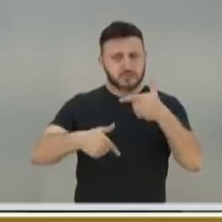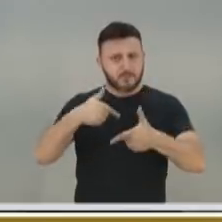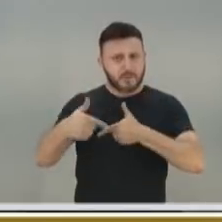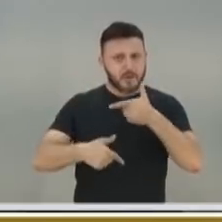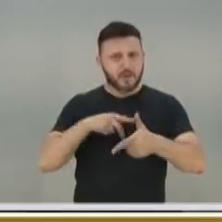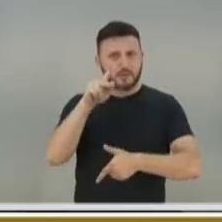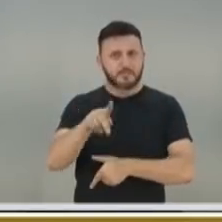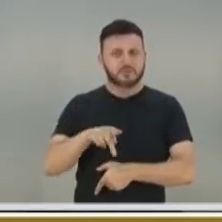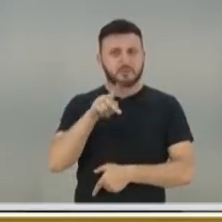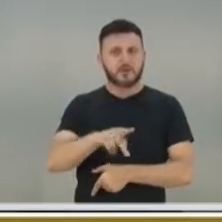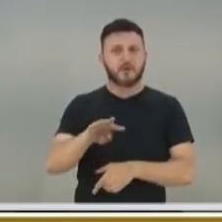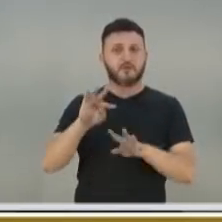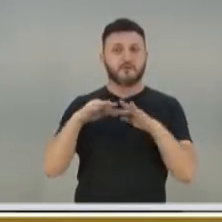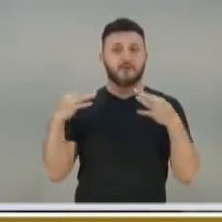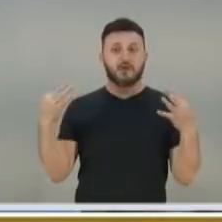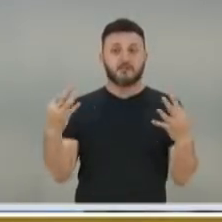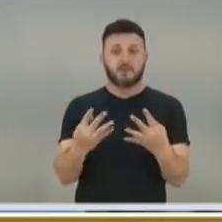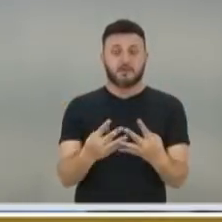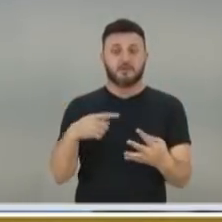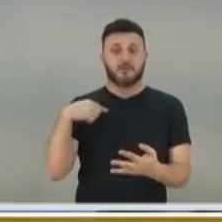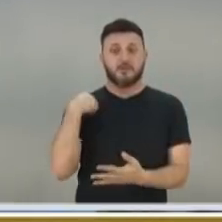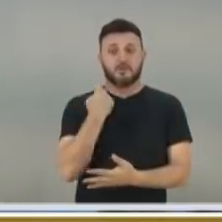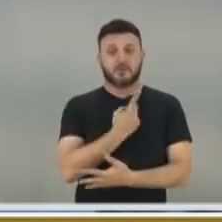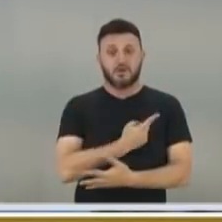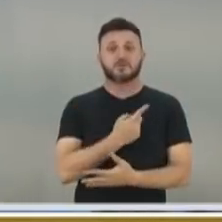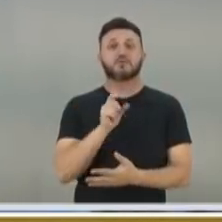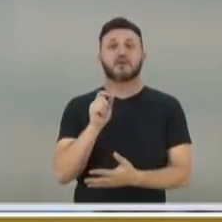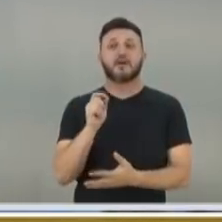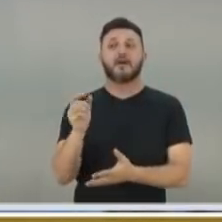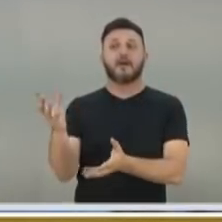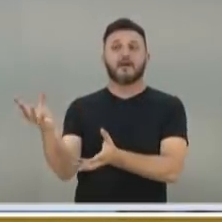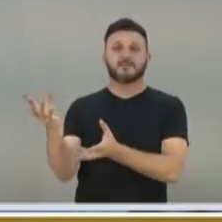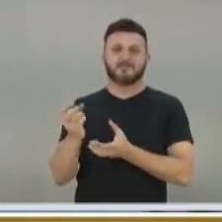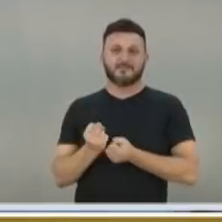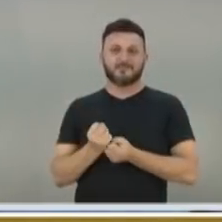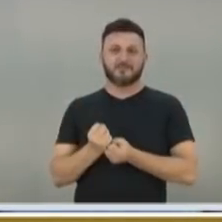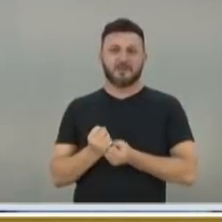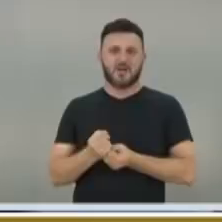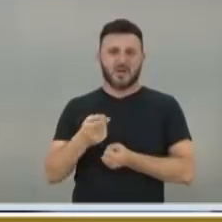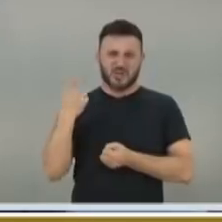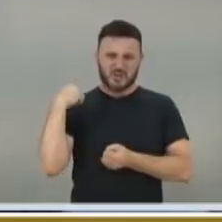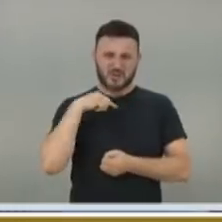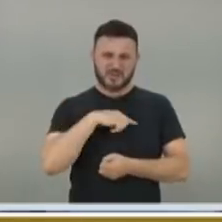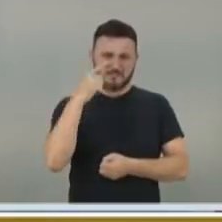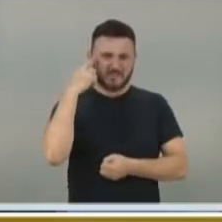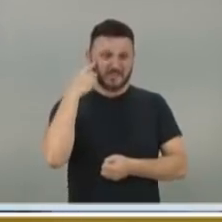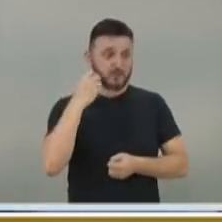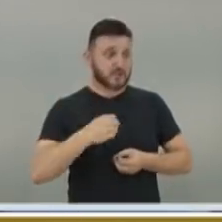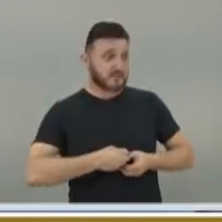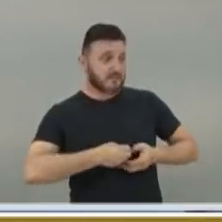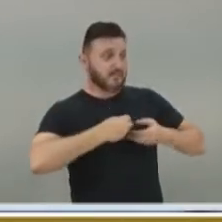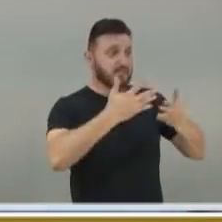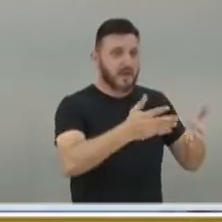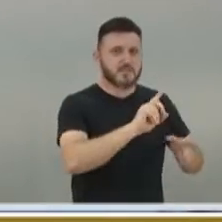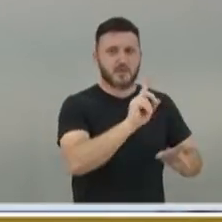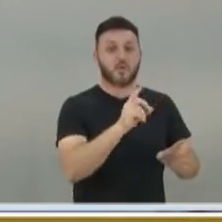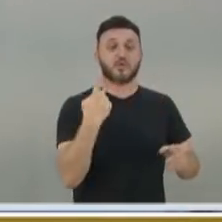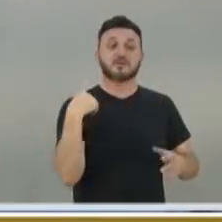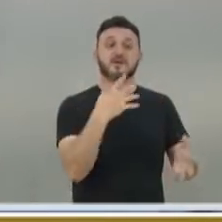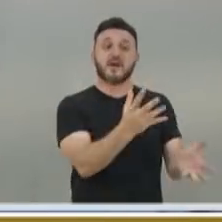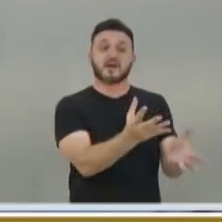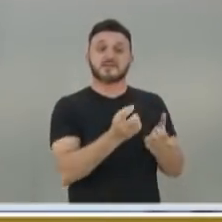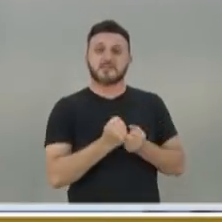pastoral familiar, nós é que recebemos. Nós ganhamos a experiência dos